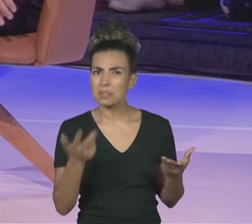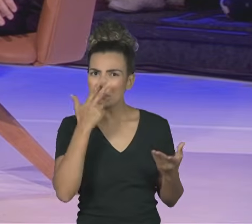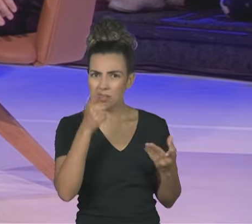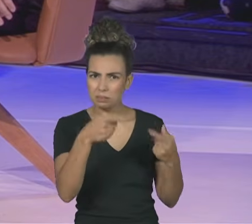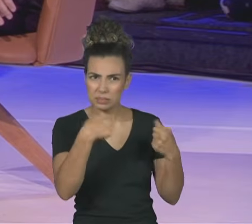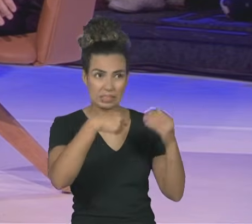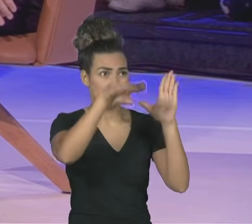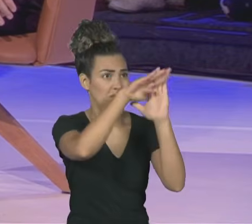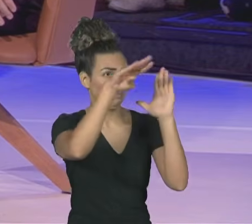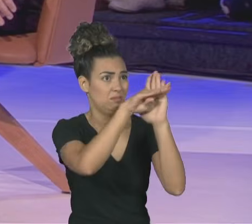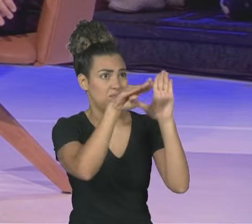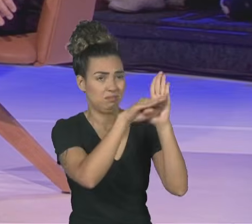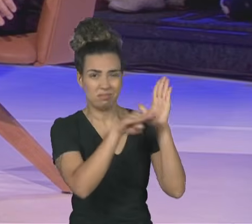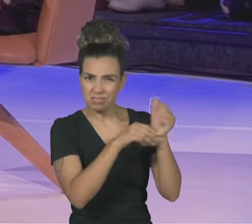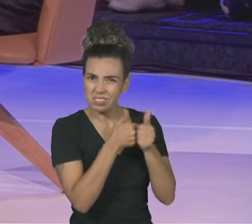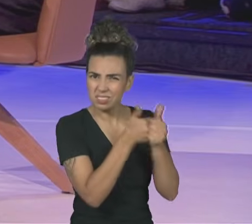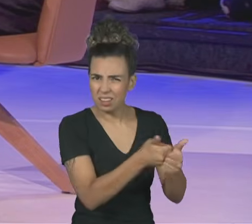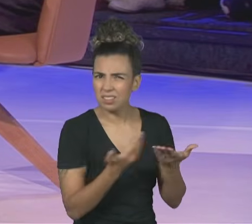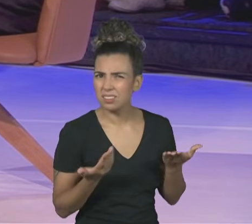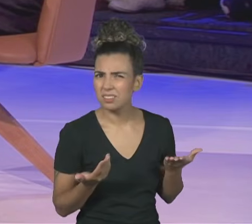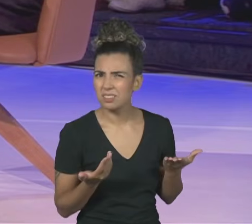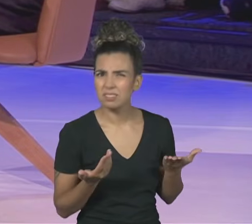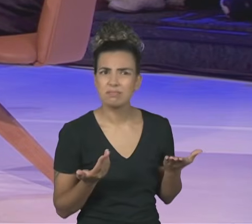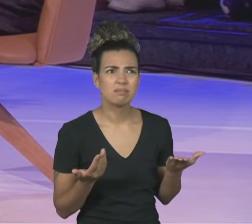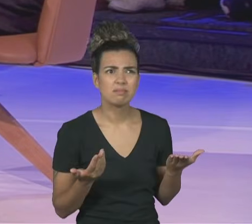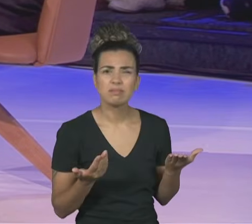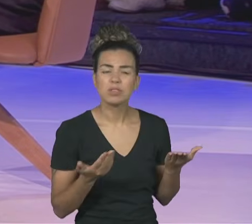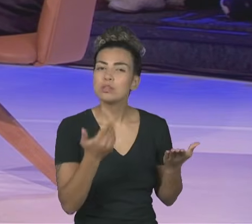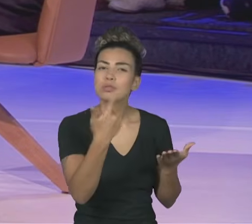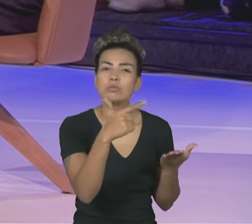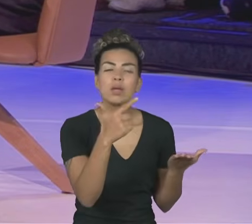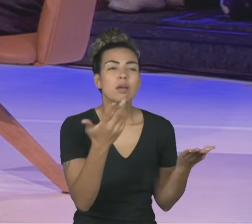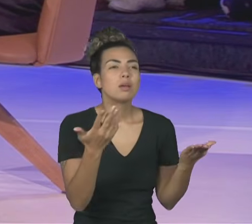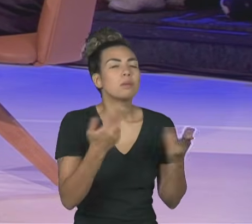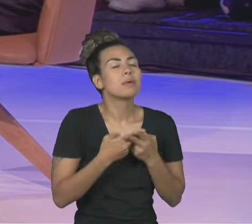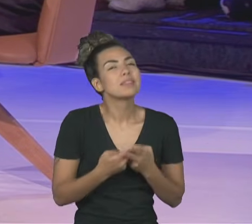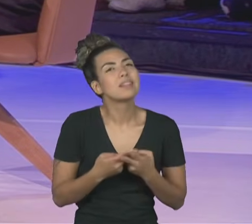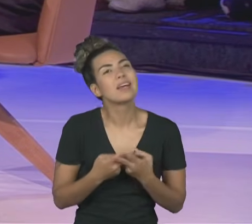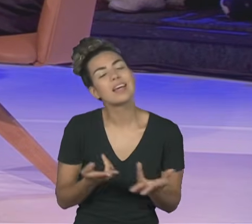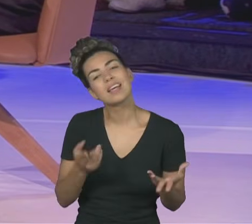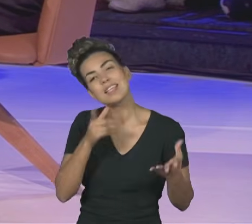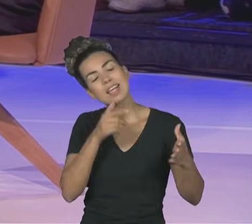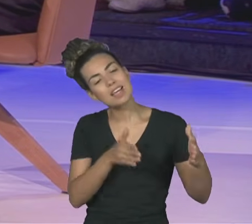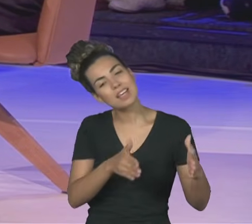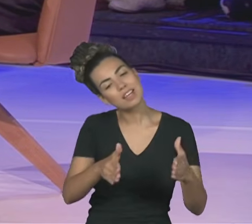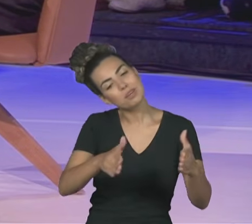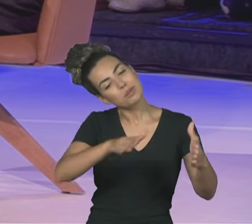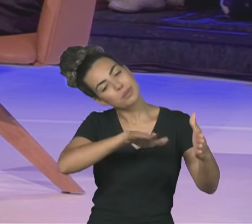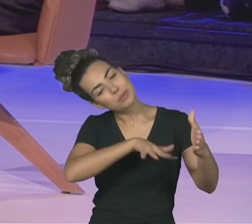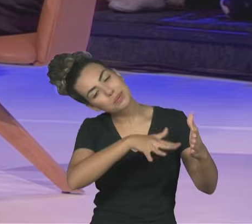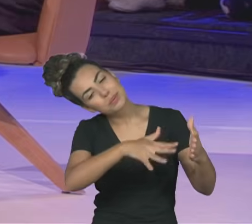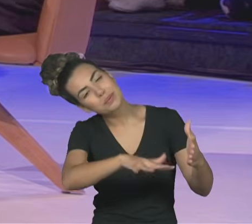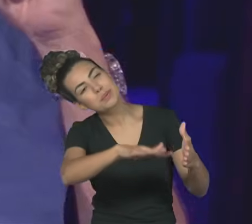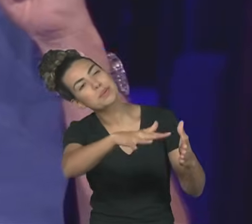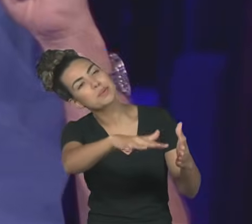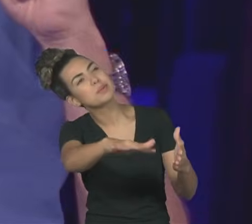a gente não tem a paciência do rio que corre, do tempo, né? O que Lacan